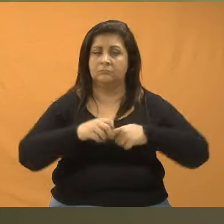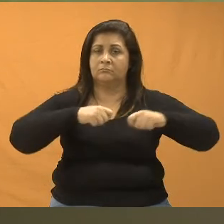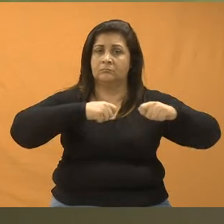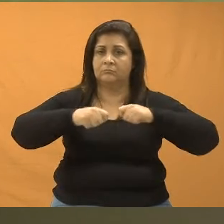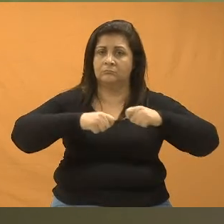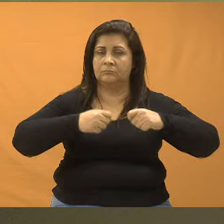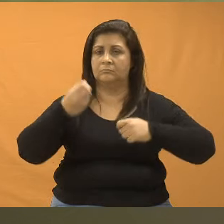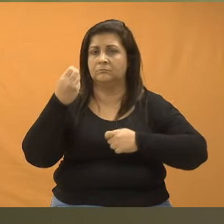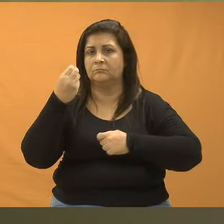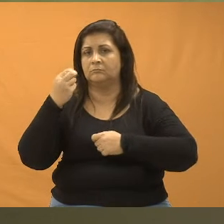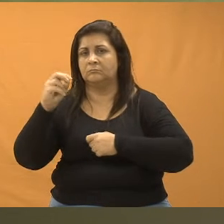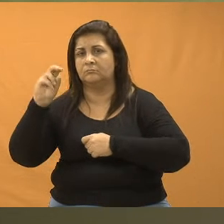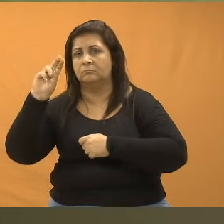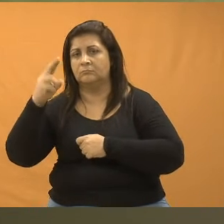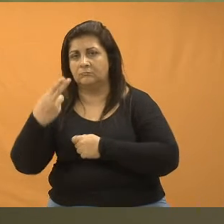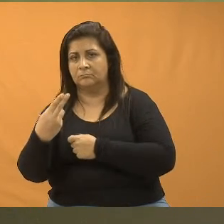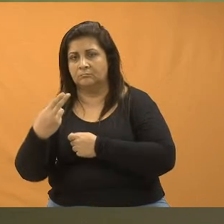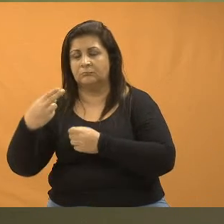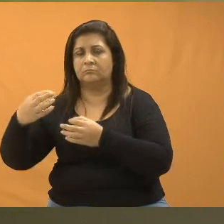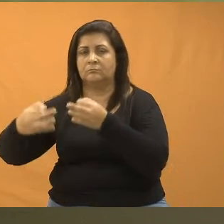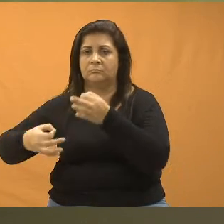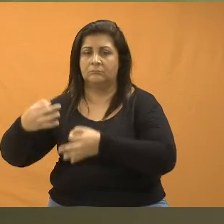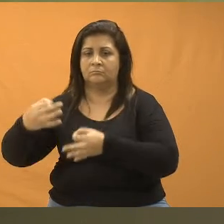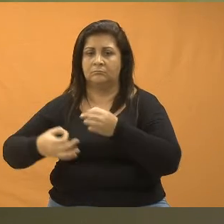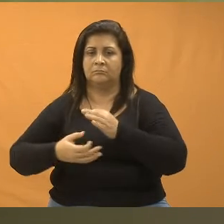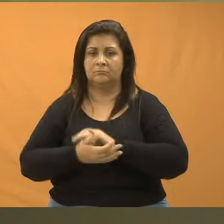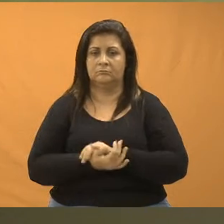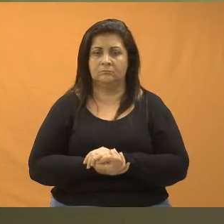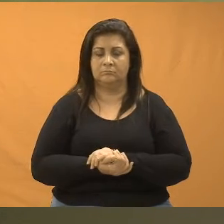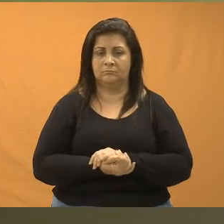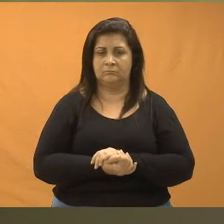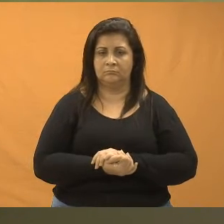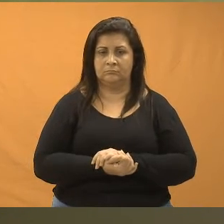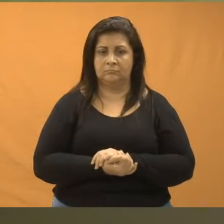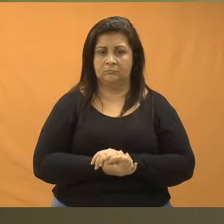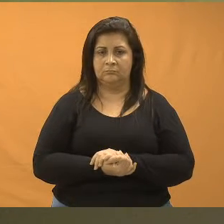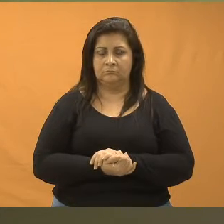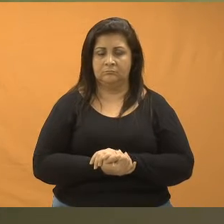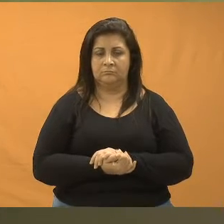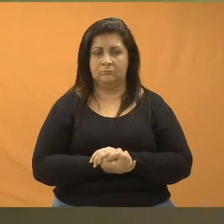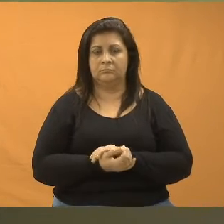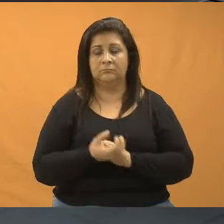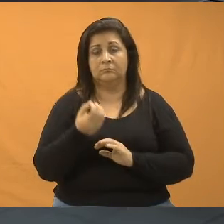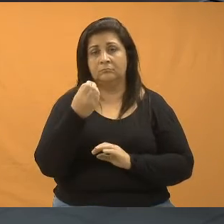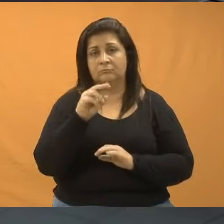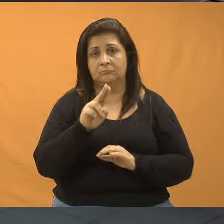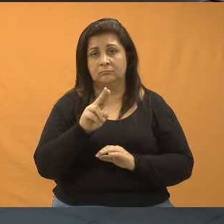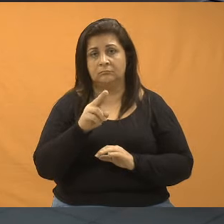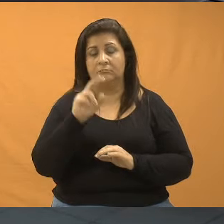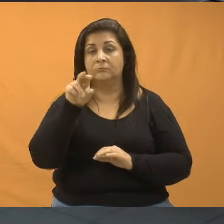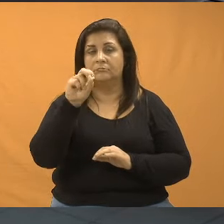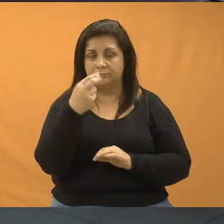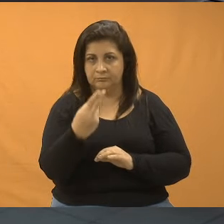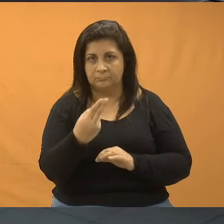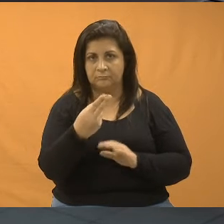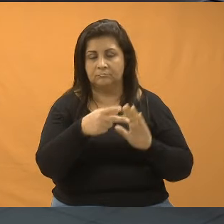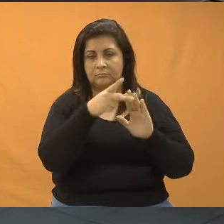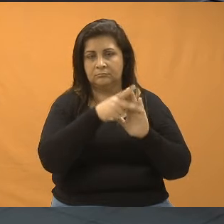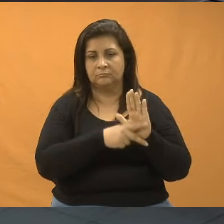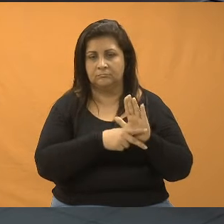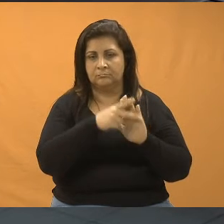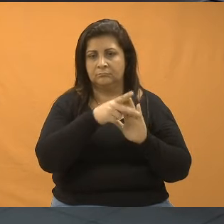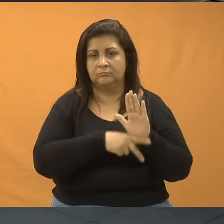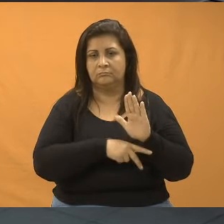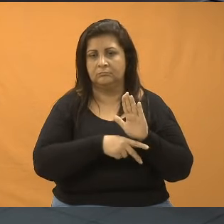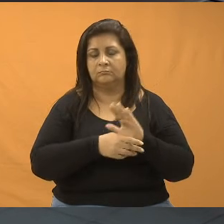administrativo dentro da Procuradoria-Geral da União. Ou talvez até um projeto de lei concedendo